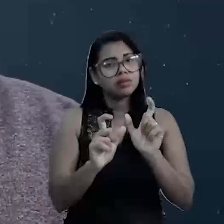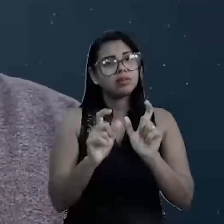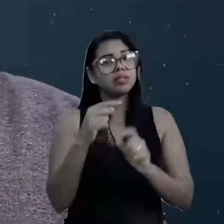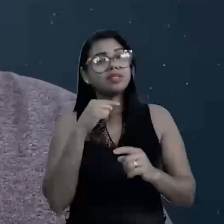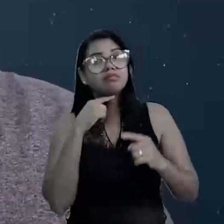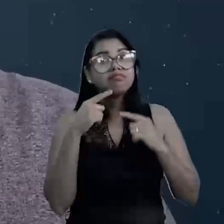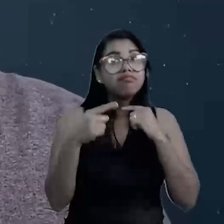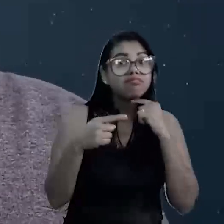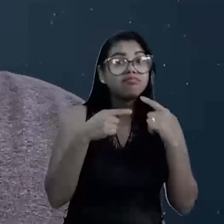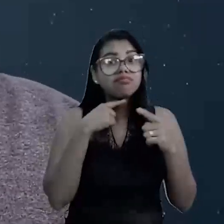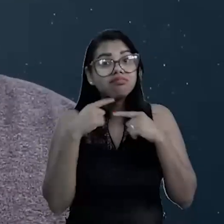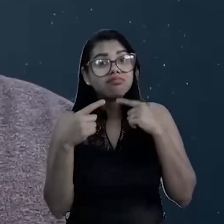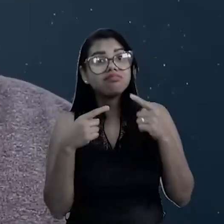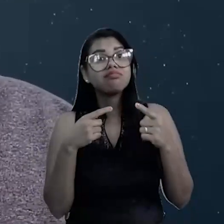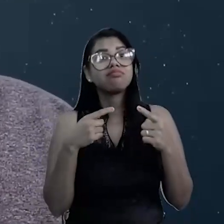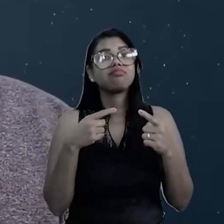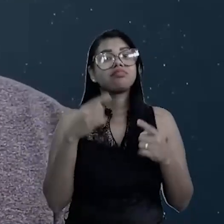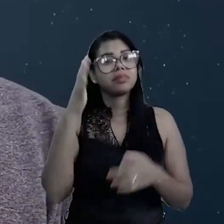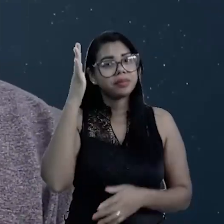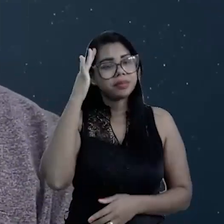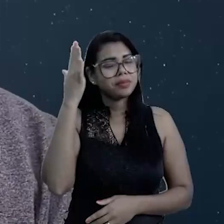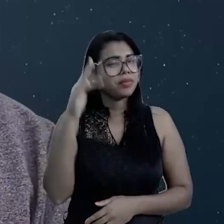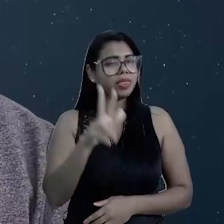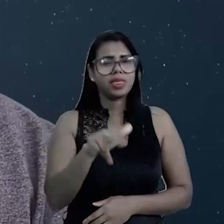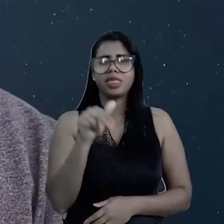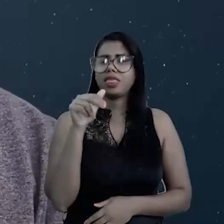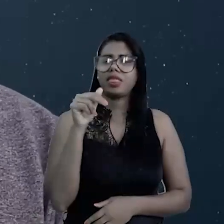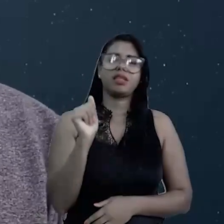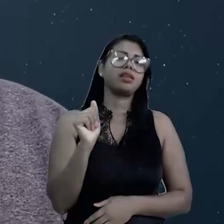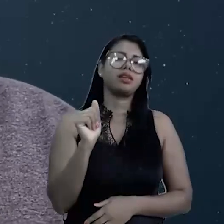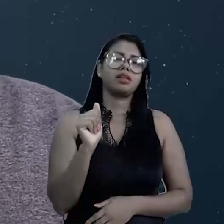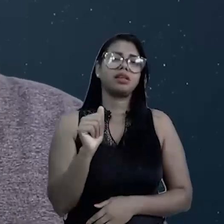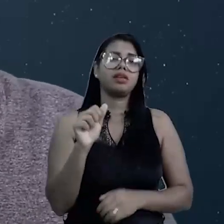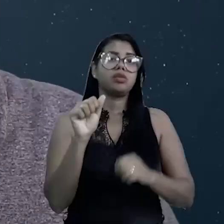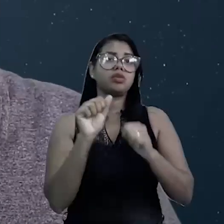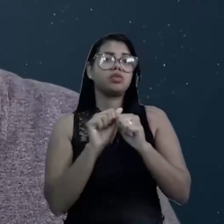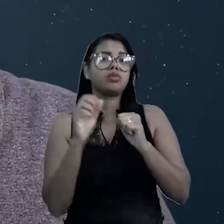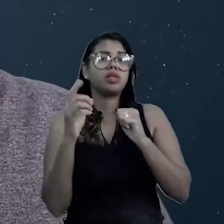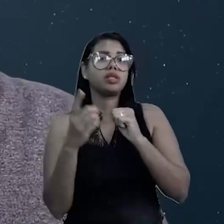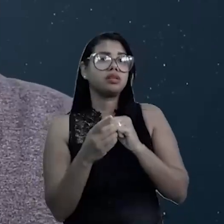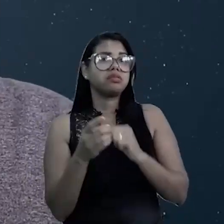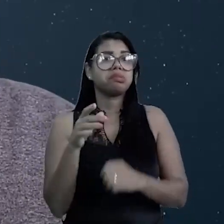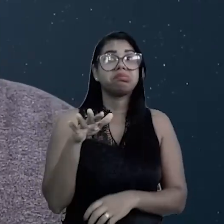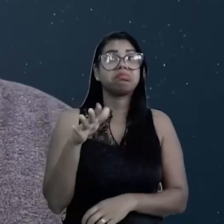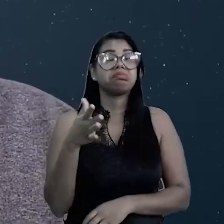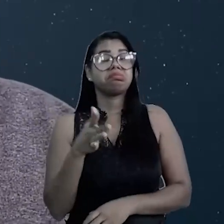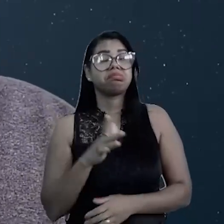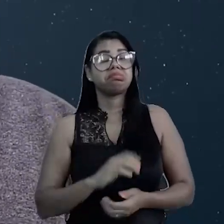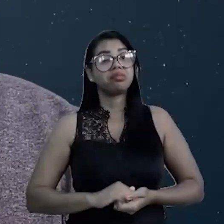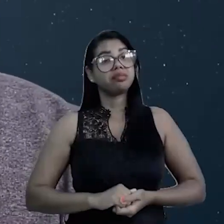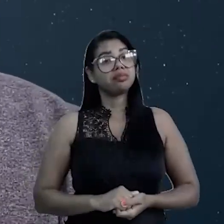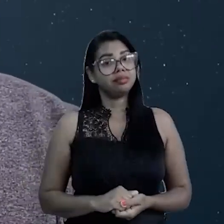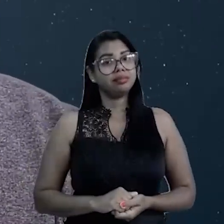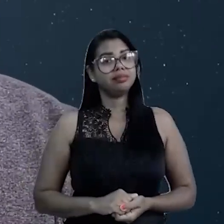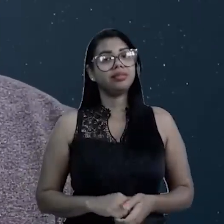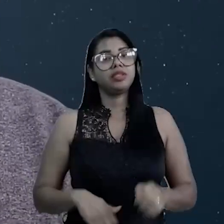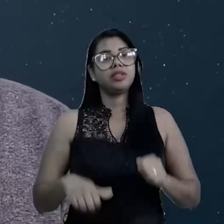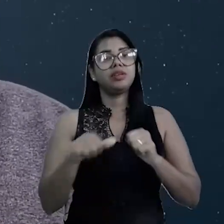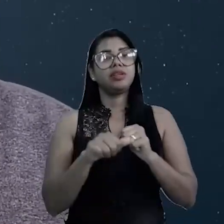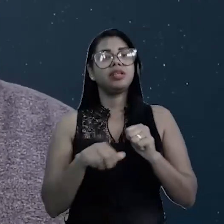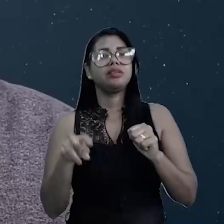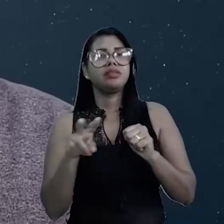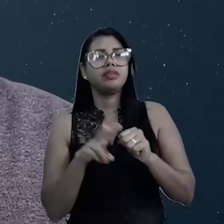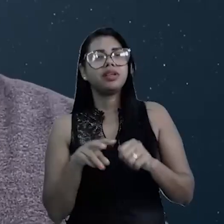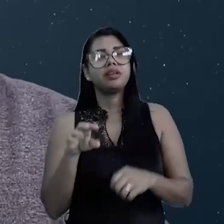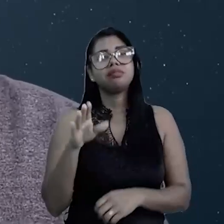dúvida, não é? Nunca use o advérbio talvez, nunca utilize, não é? Provavelmente, não,